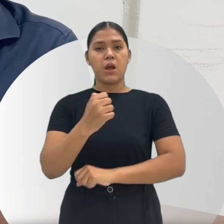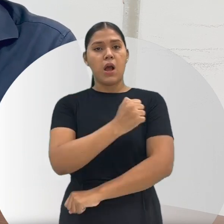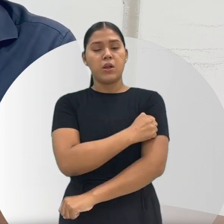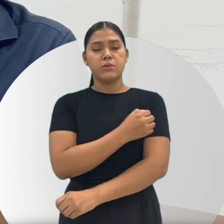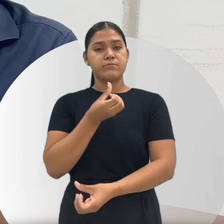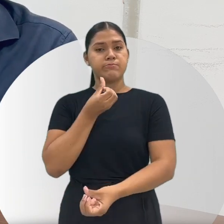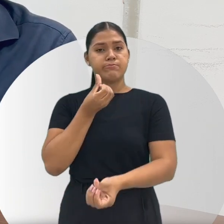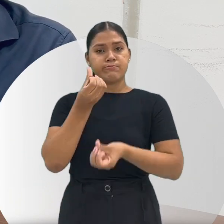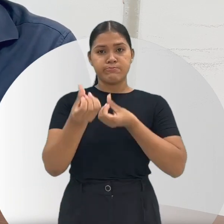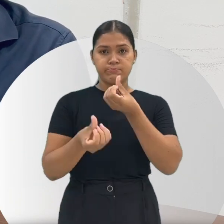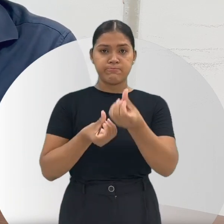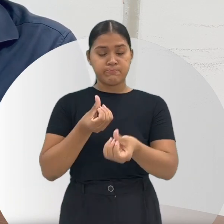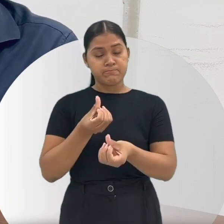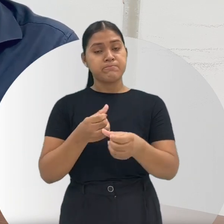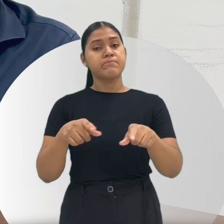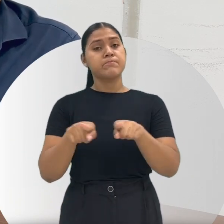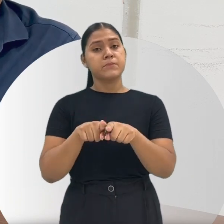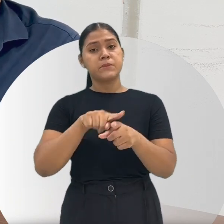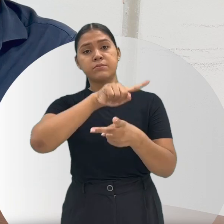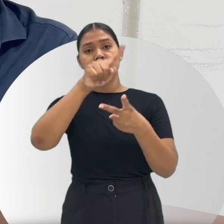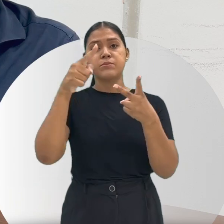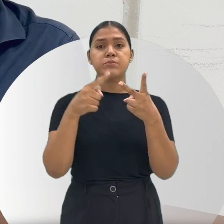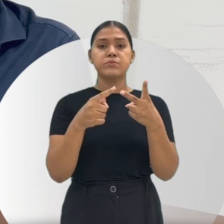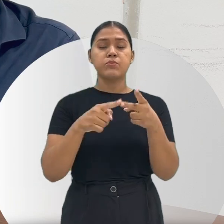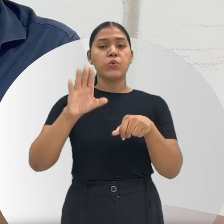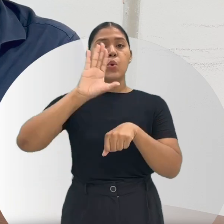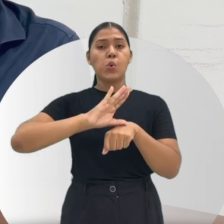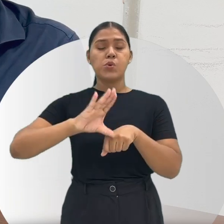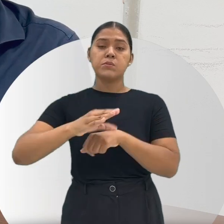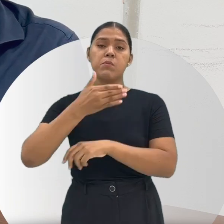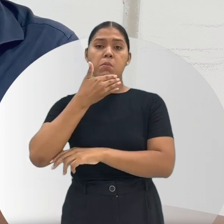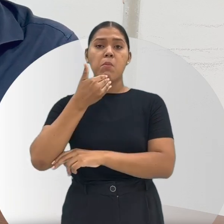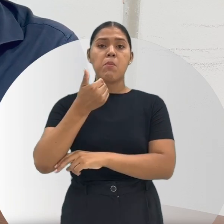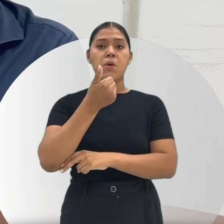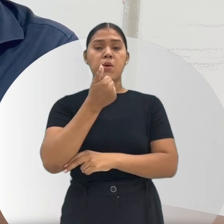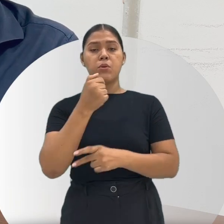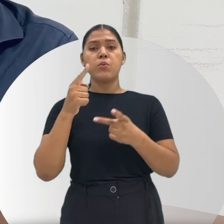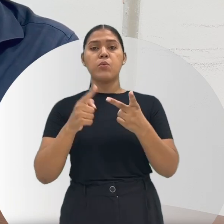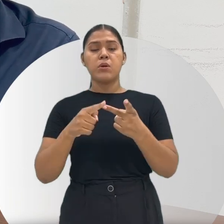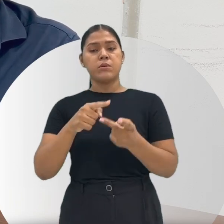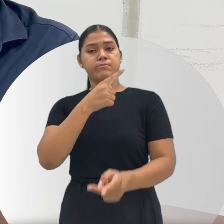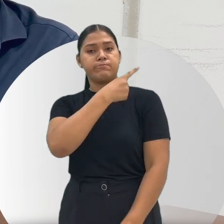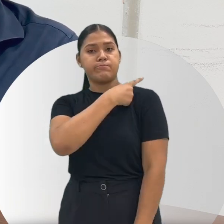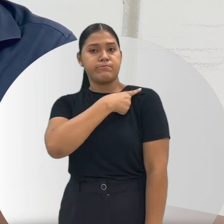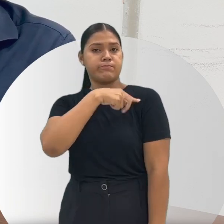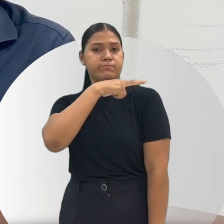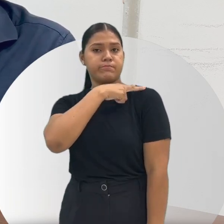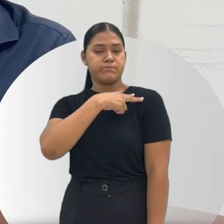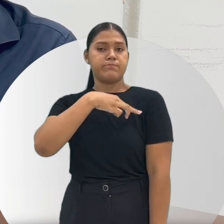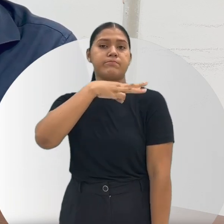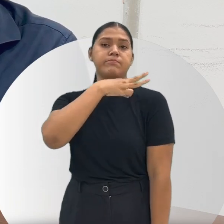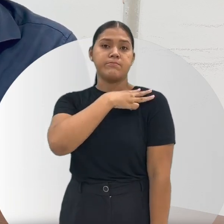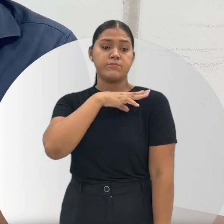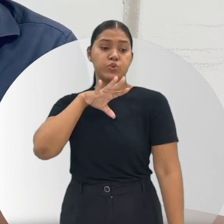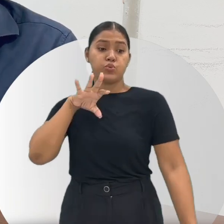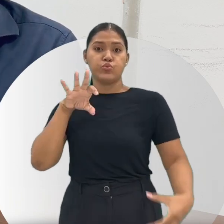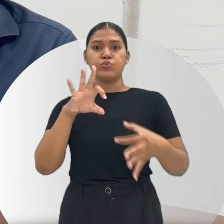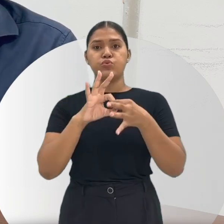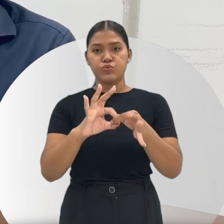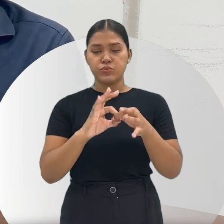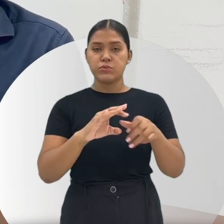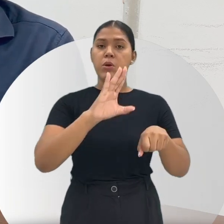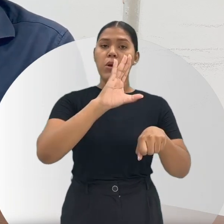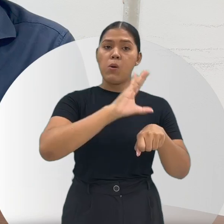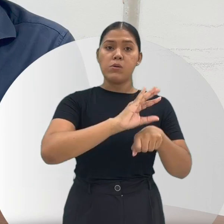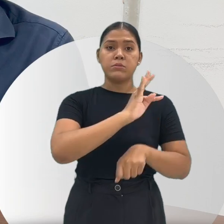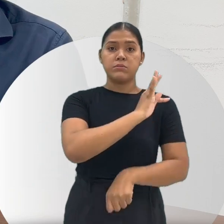para além da qualificação profissional, também ofertar o curso de ensino médio. Então, em conjunto com essa formação técnica, não necessariamente